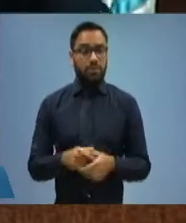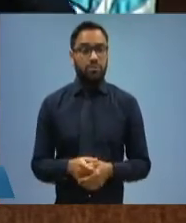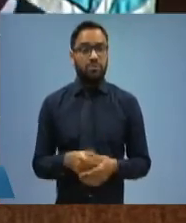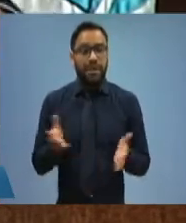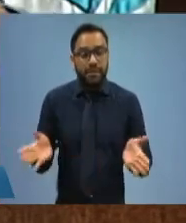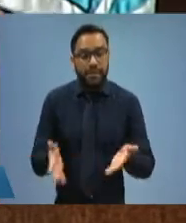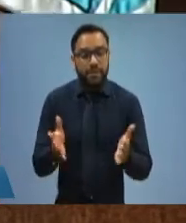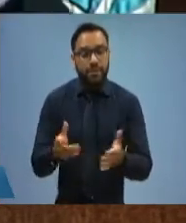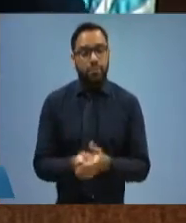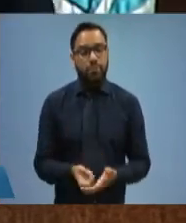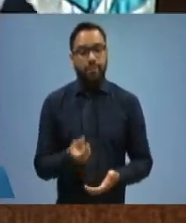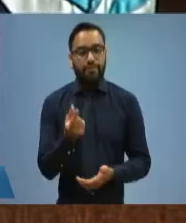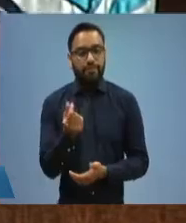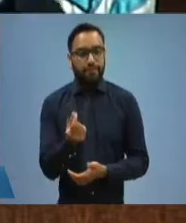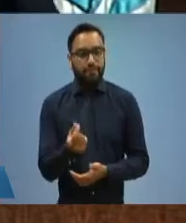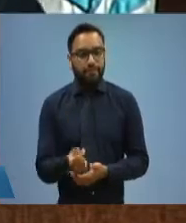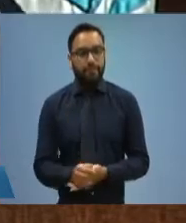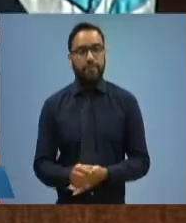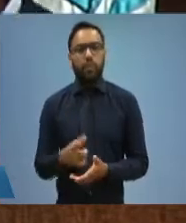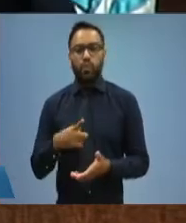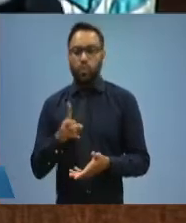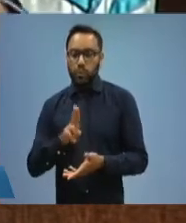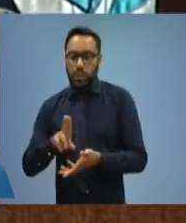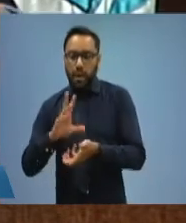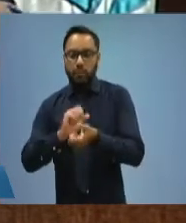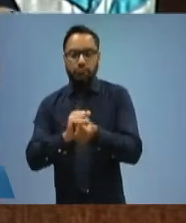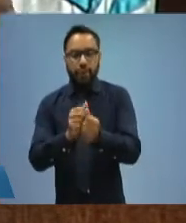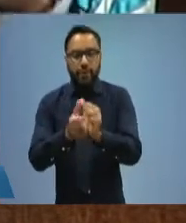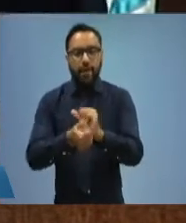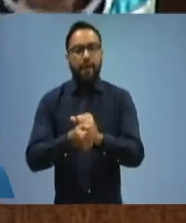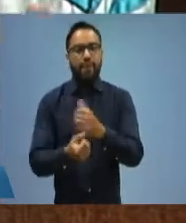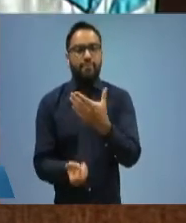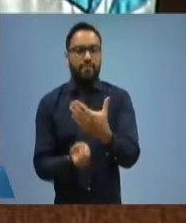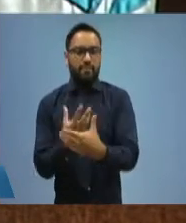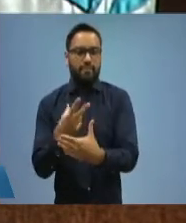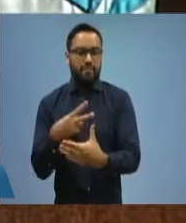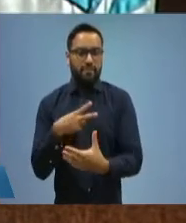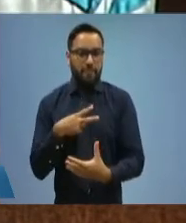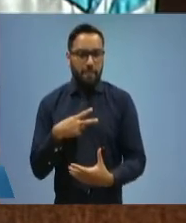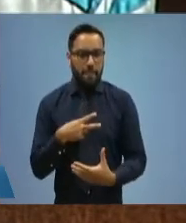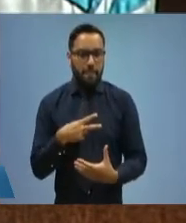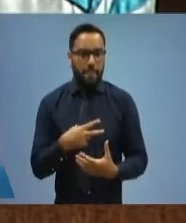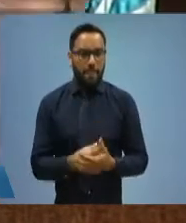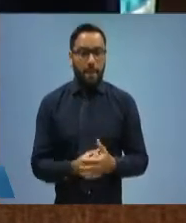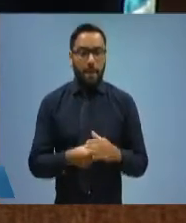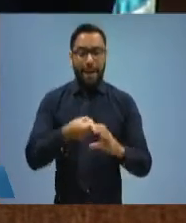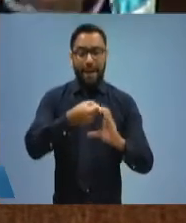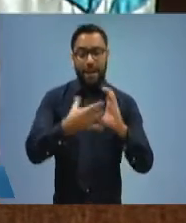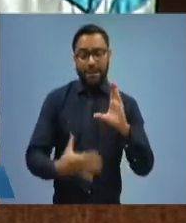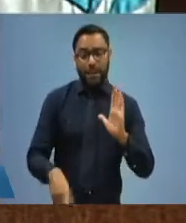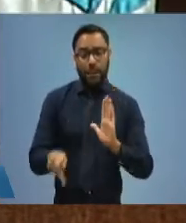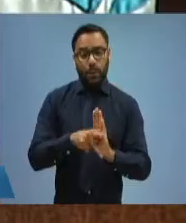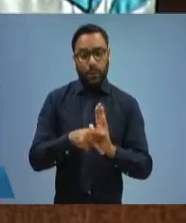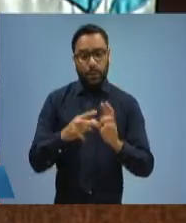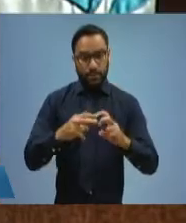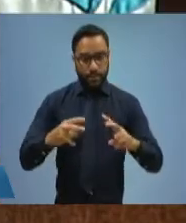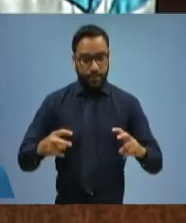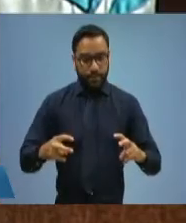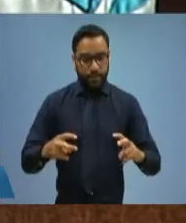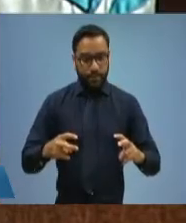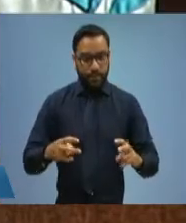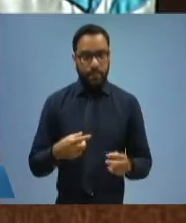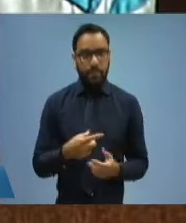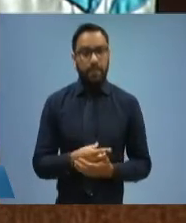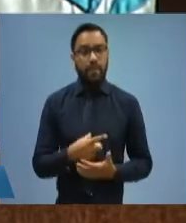a partir dos trabalhos manuais, laborais, artesanais, que é uma característica dessa cidade e que hoje tem um marco legal que é a